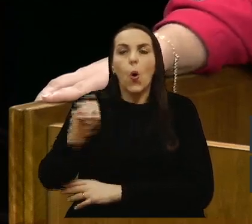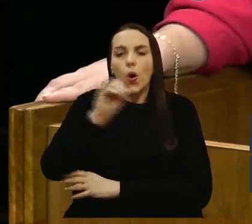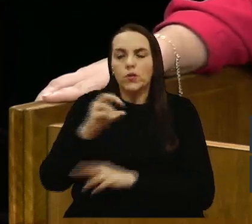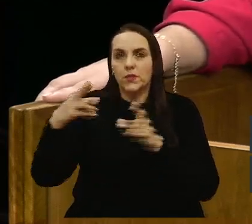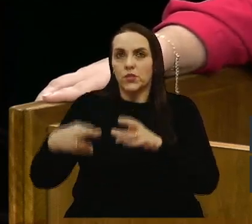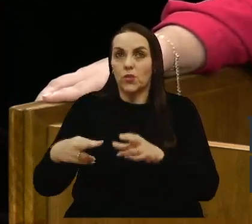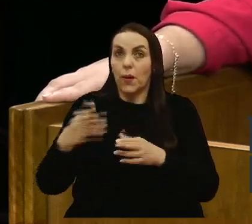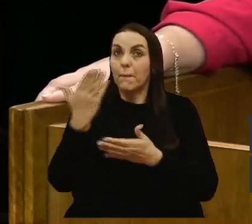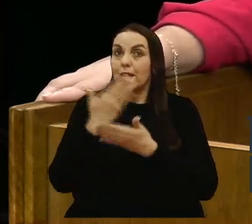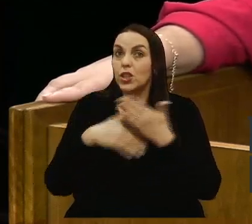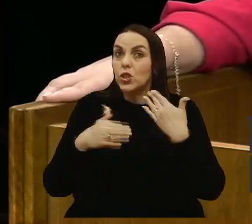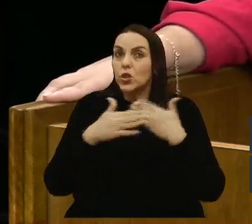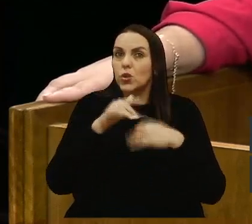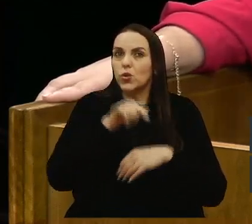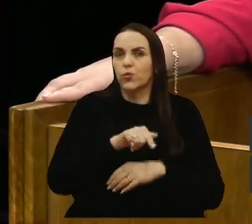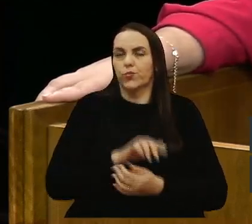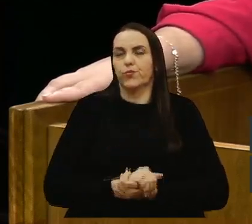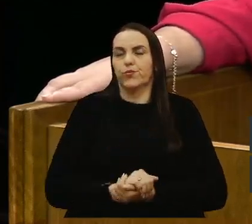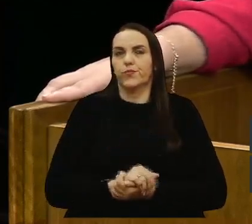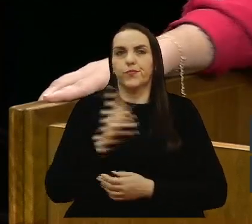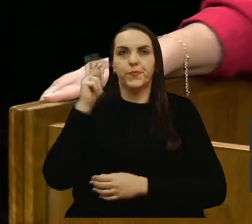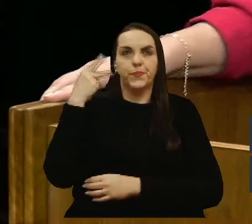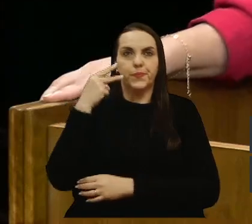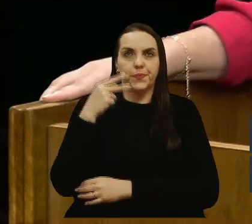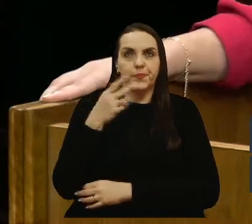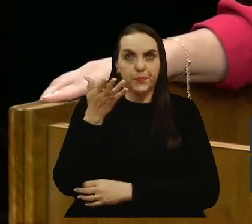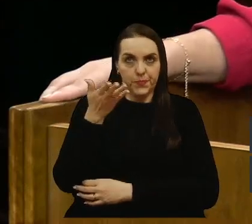todos. Vereador Libardi, pode ir?